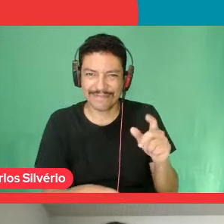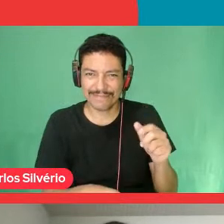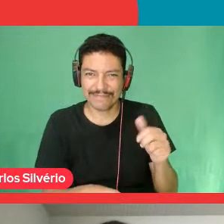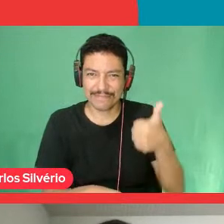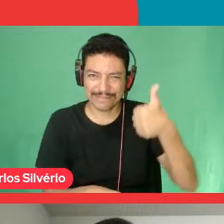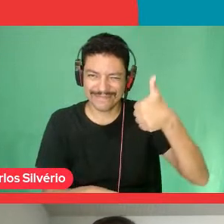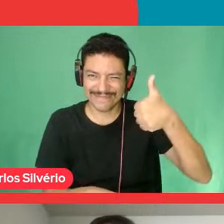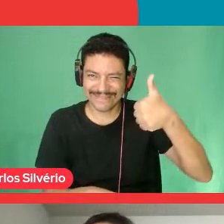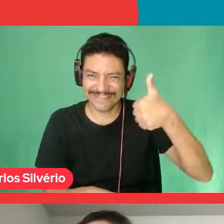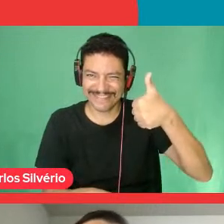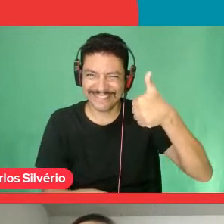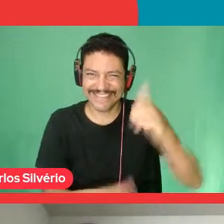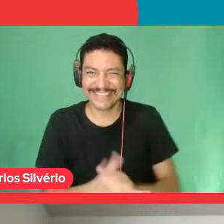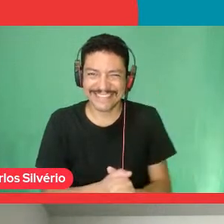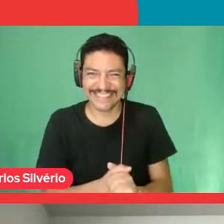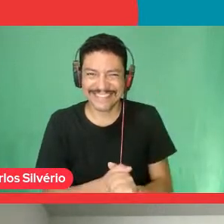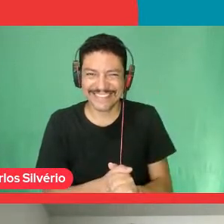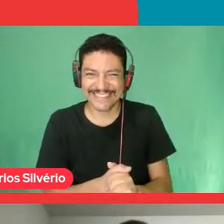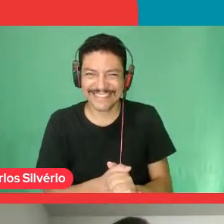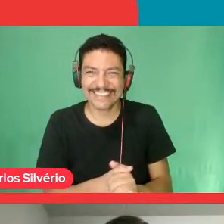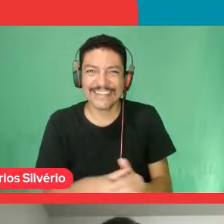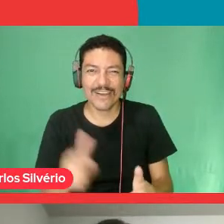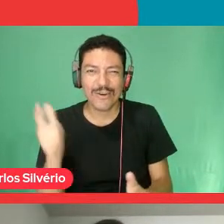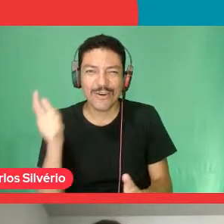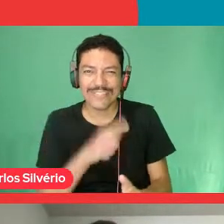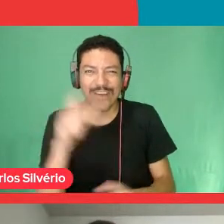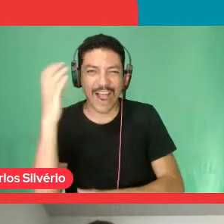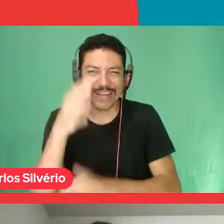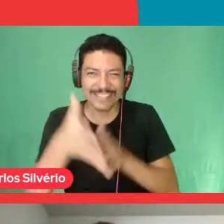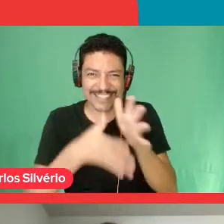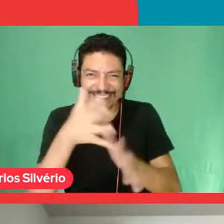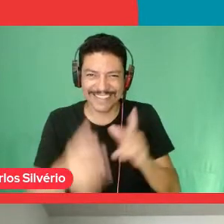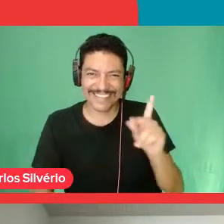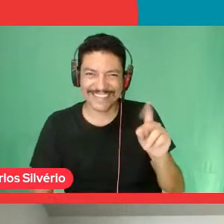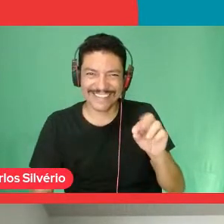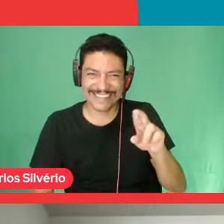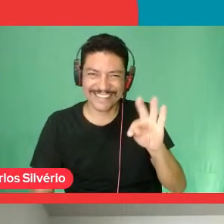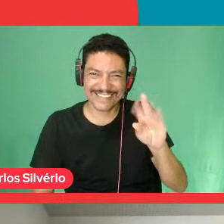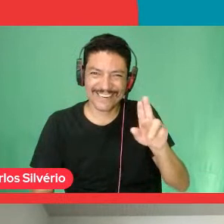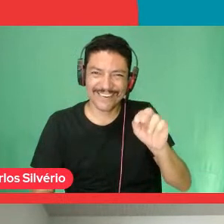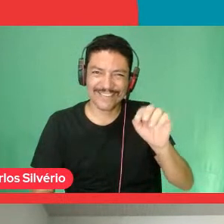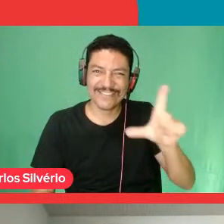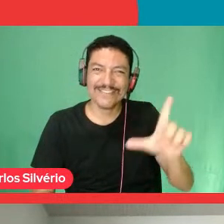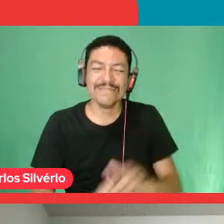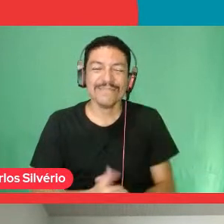sinalizar o Portugal? Ah, beleza. Desculpa aí, gente.